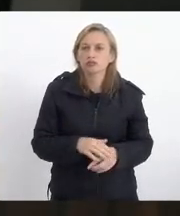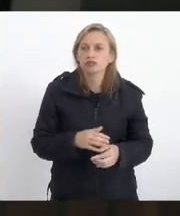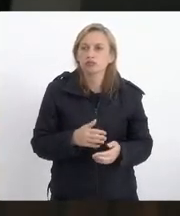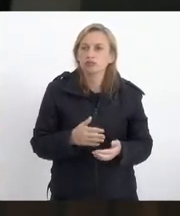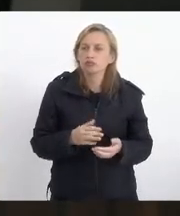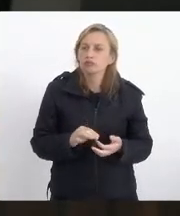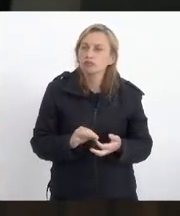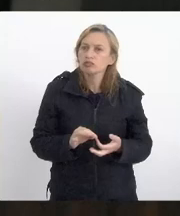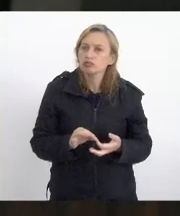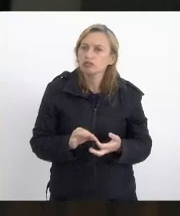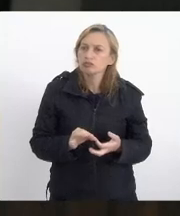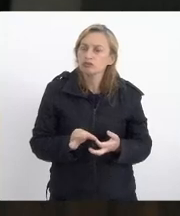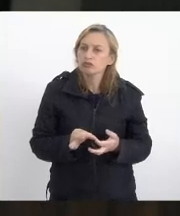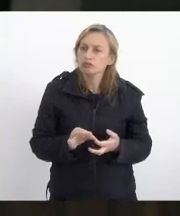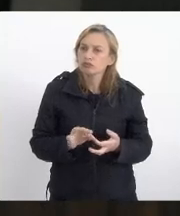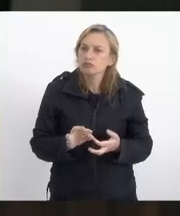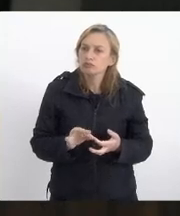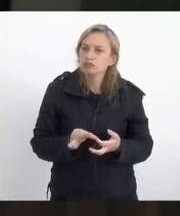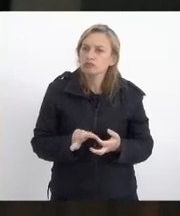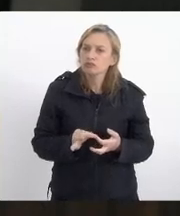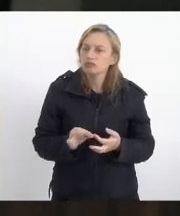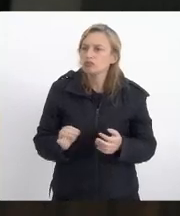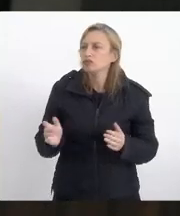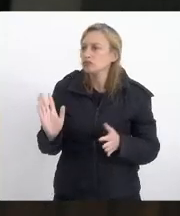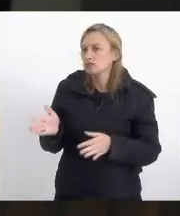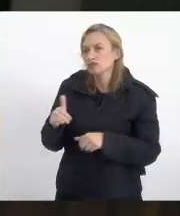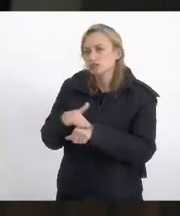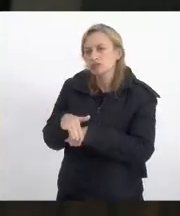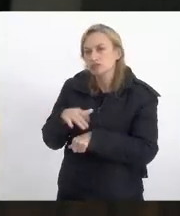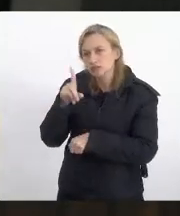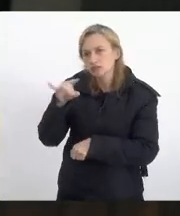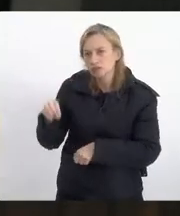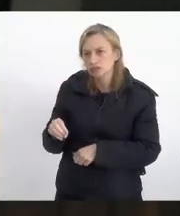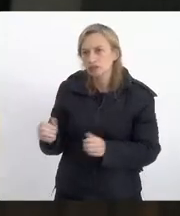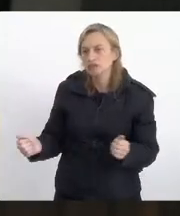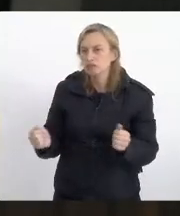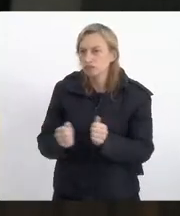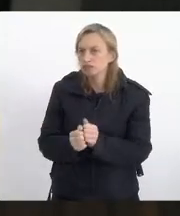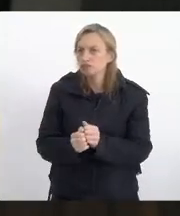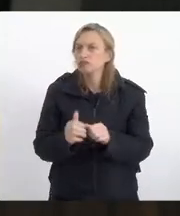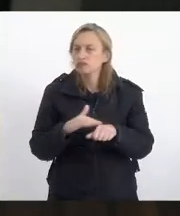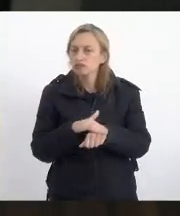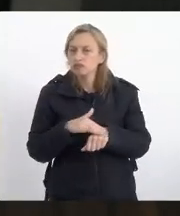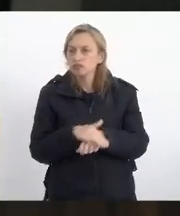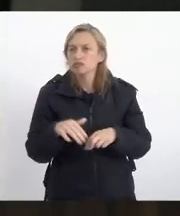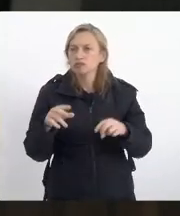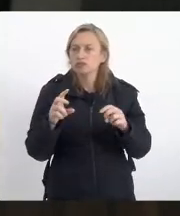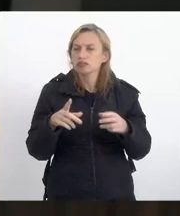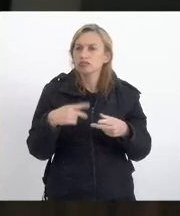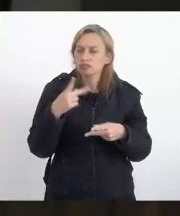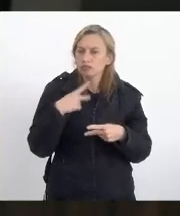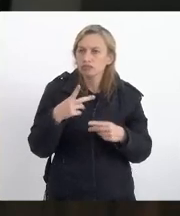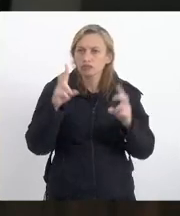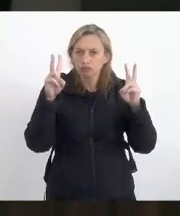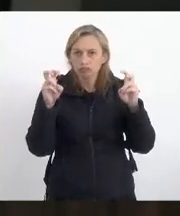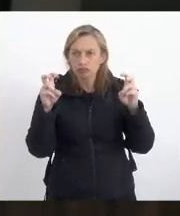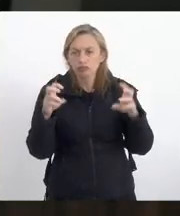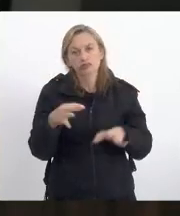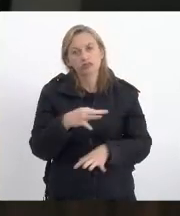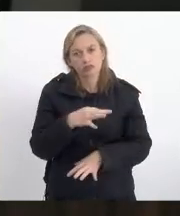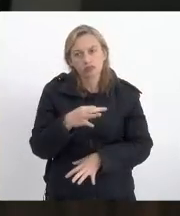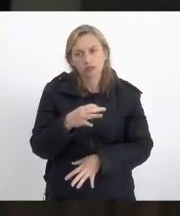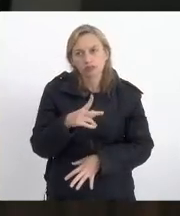fazer um... Falei para o Dino agora, vou me debruçar nesta matéria. Porque tem uma posição